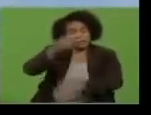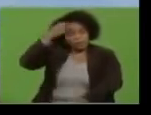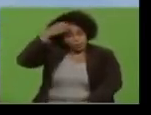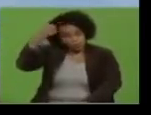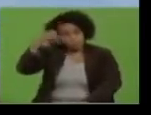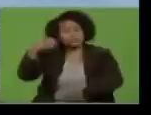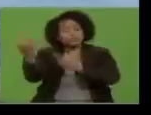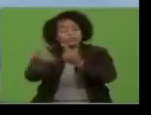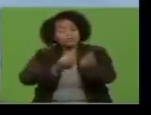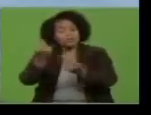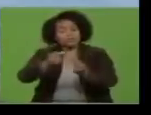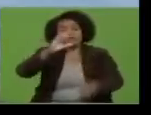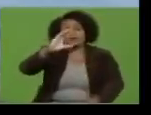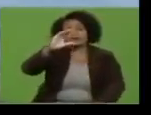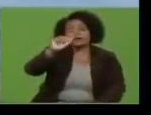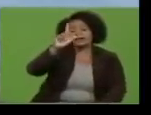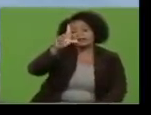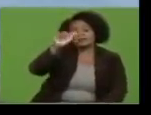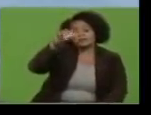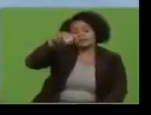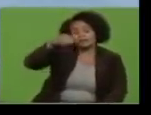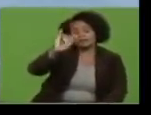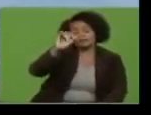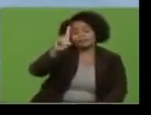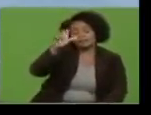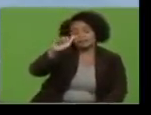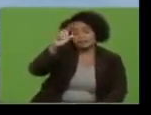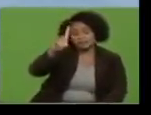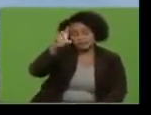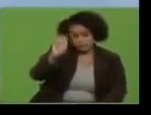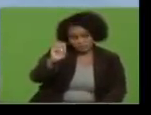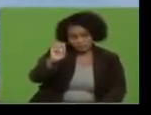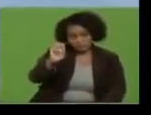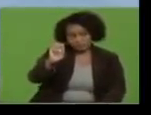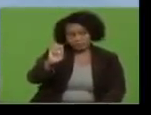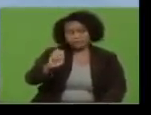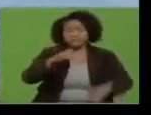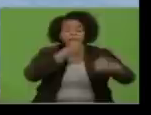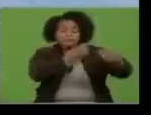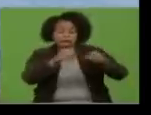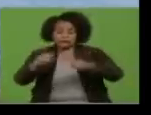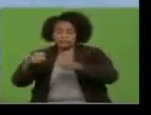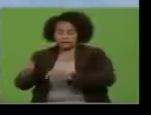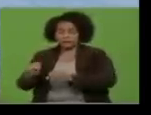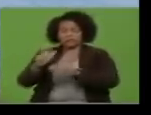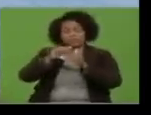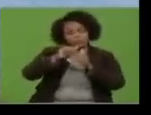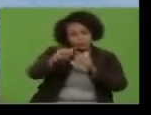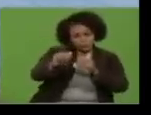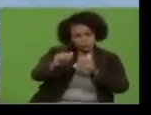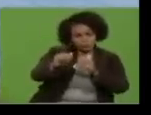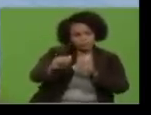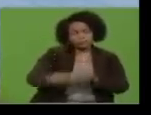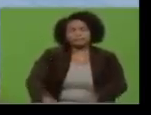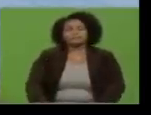não quer que deseja retomada de atividades não continue a ser realizada. O que nós queremos é prescindir do estado